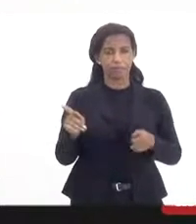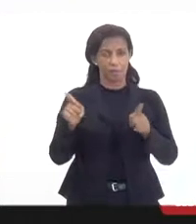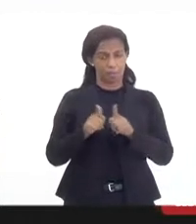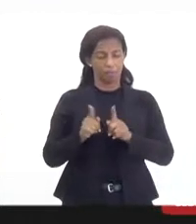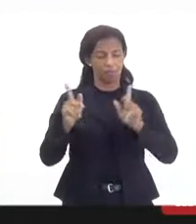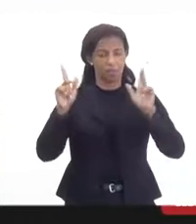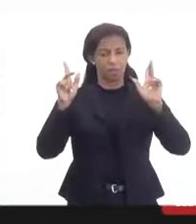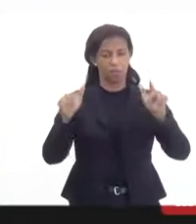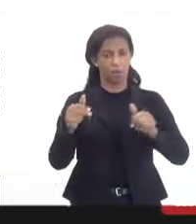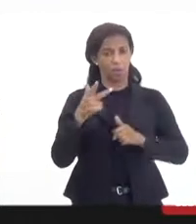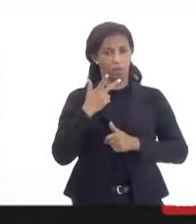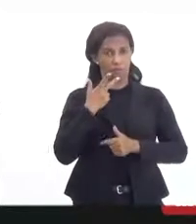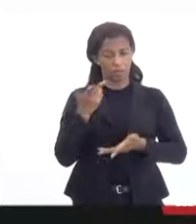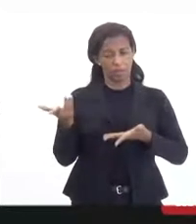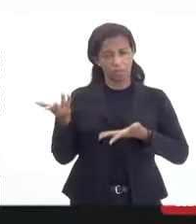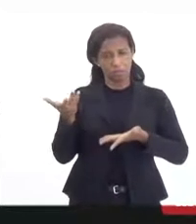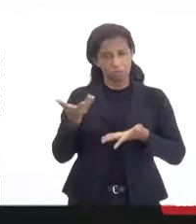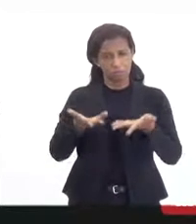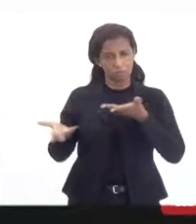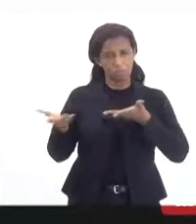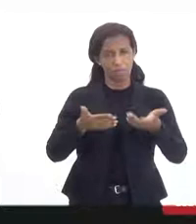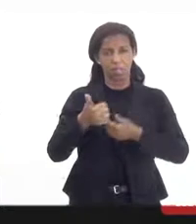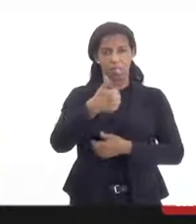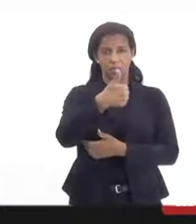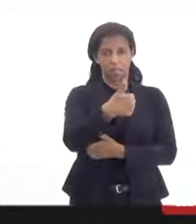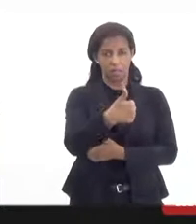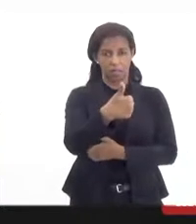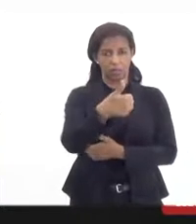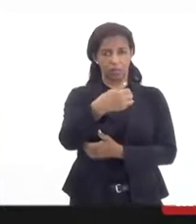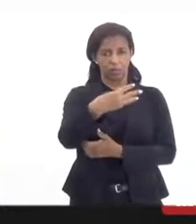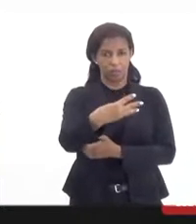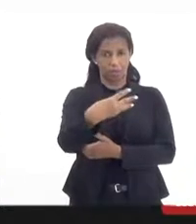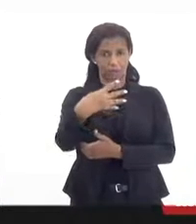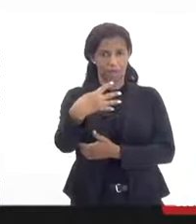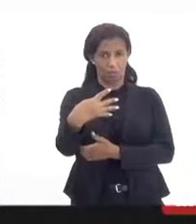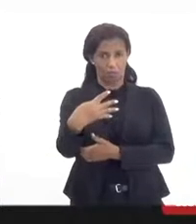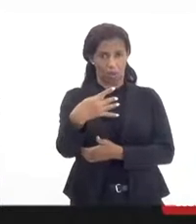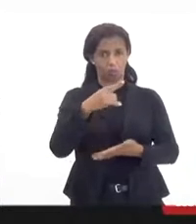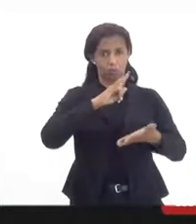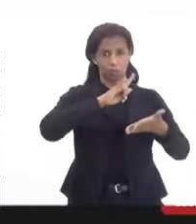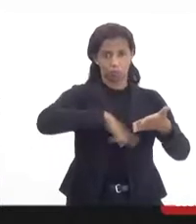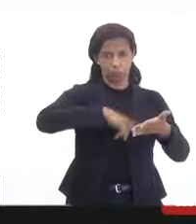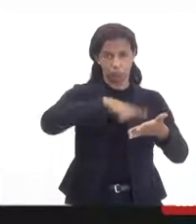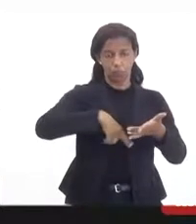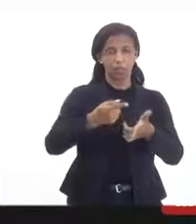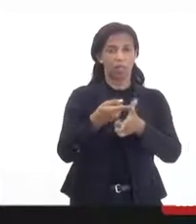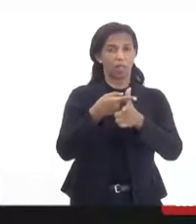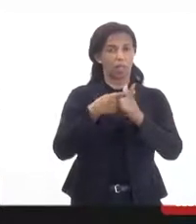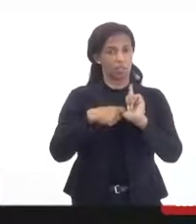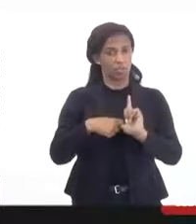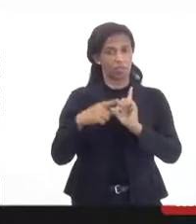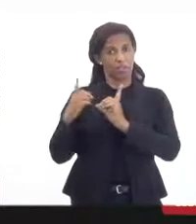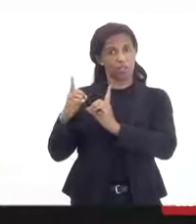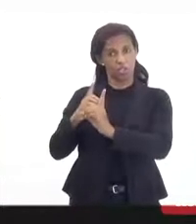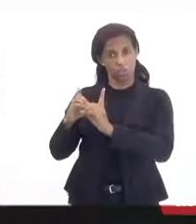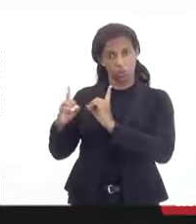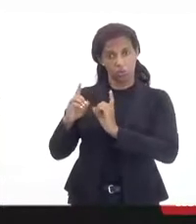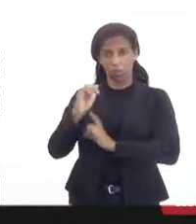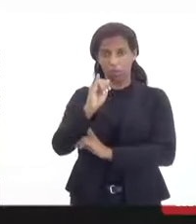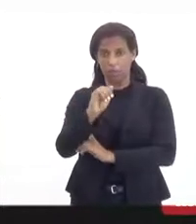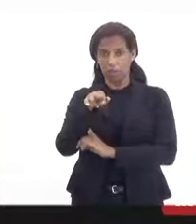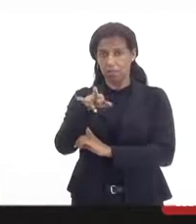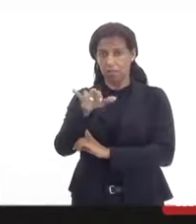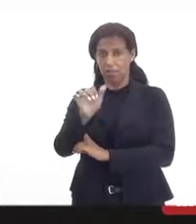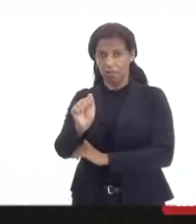disse, só voltando, nós temos então 134 certidões da dívida ativa que discutem ICMS multa.